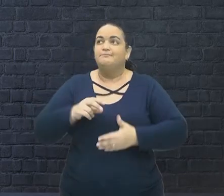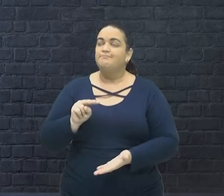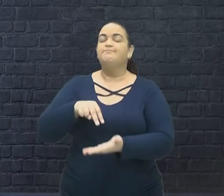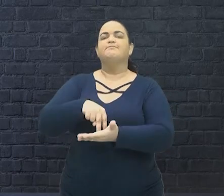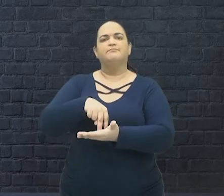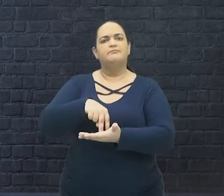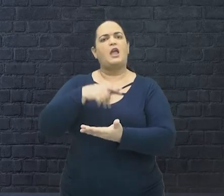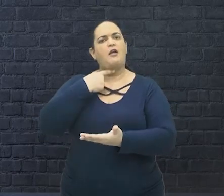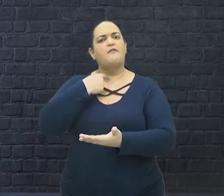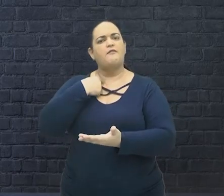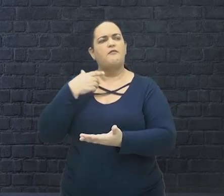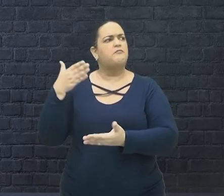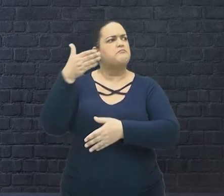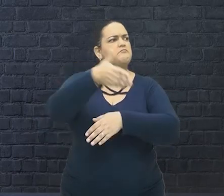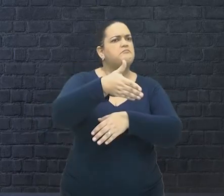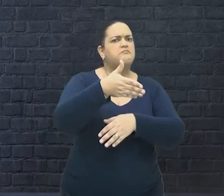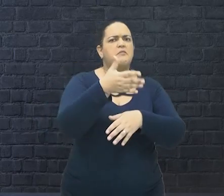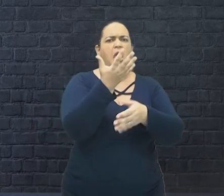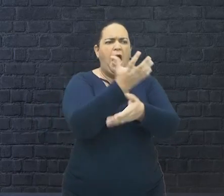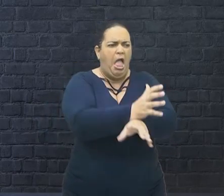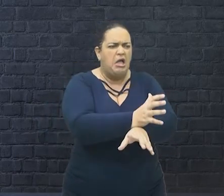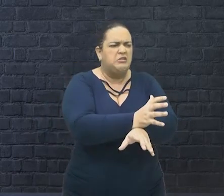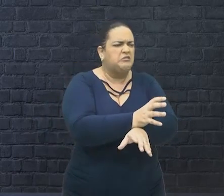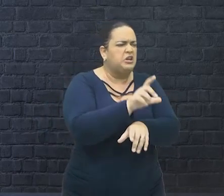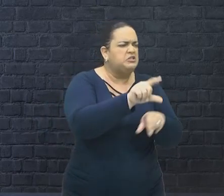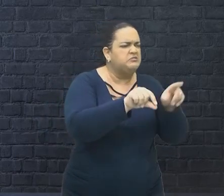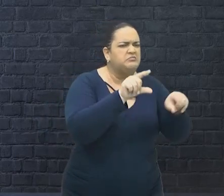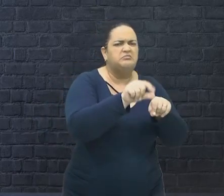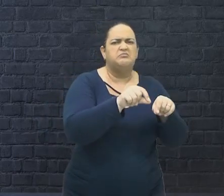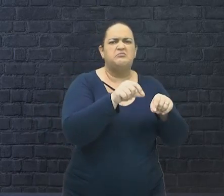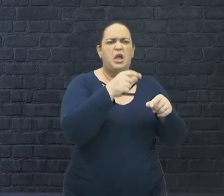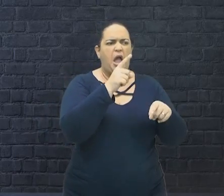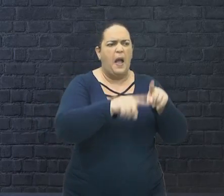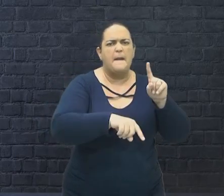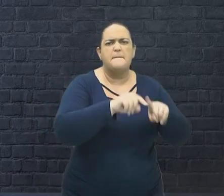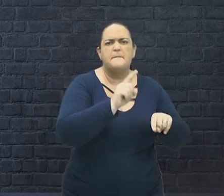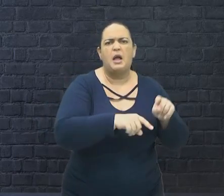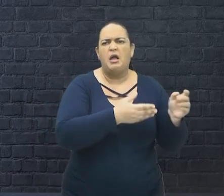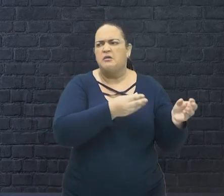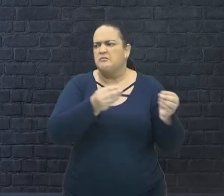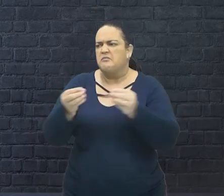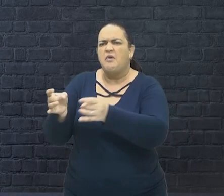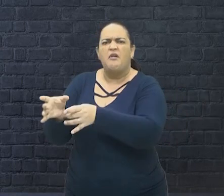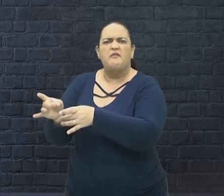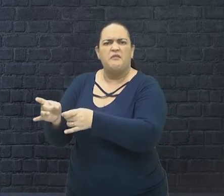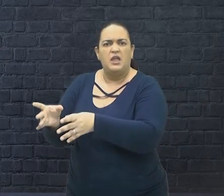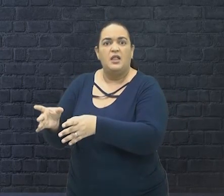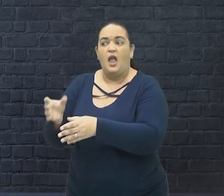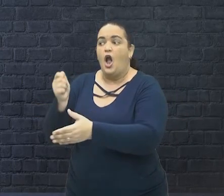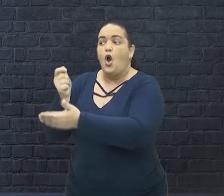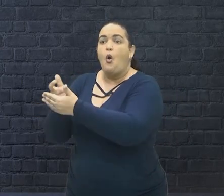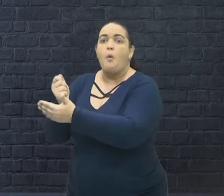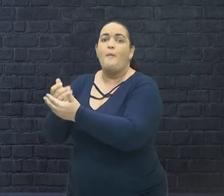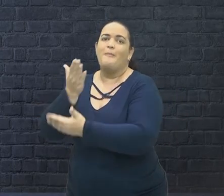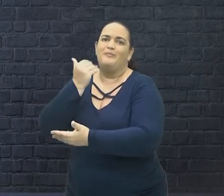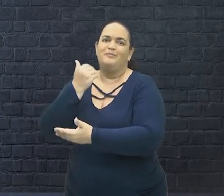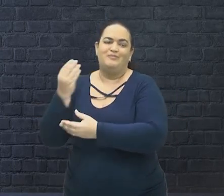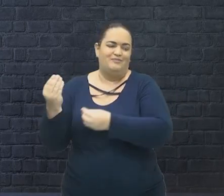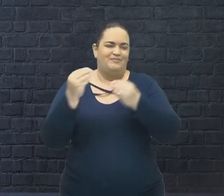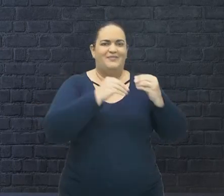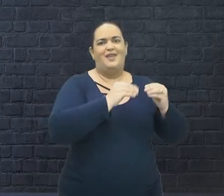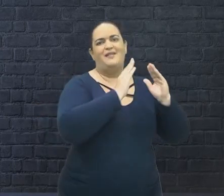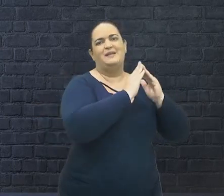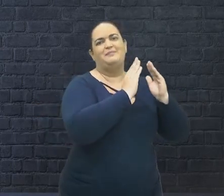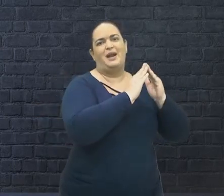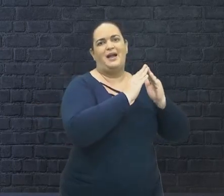para buscar alguma forma de levar alimentos para a filha e para o filho.